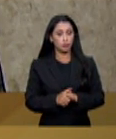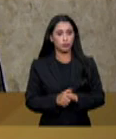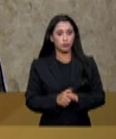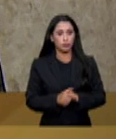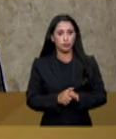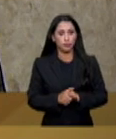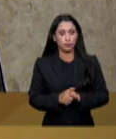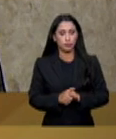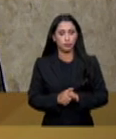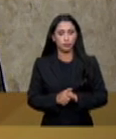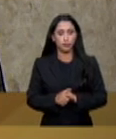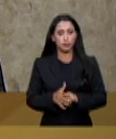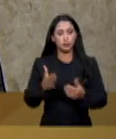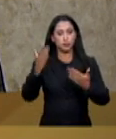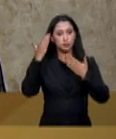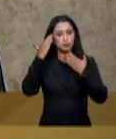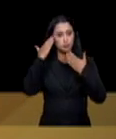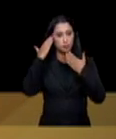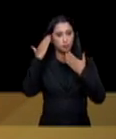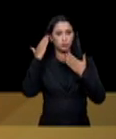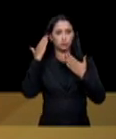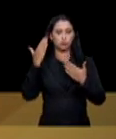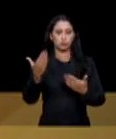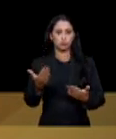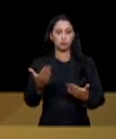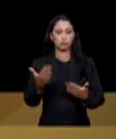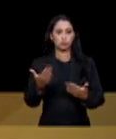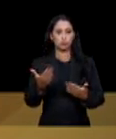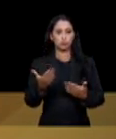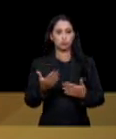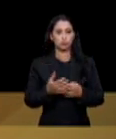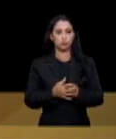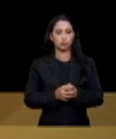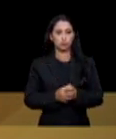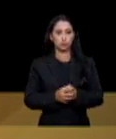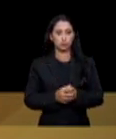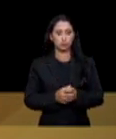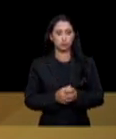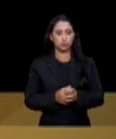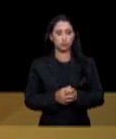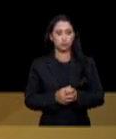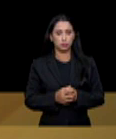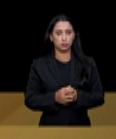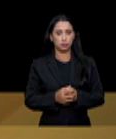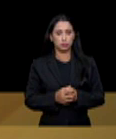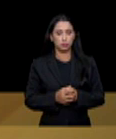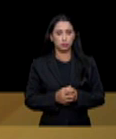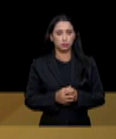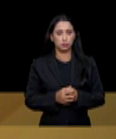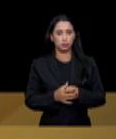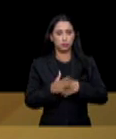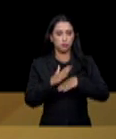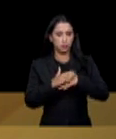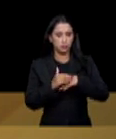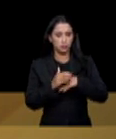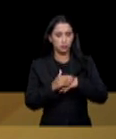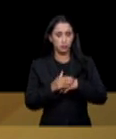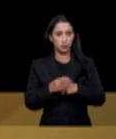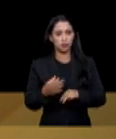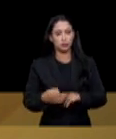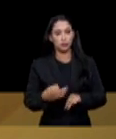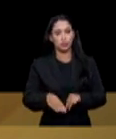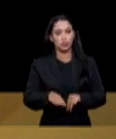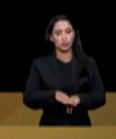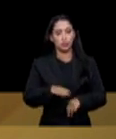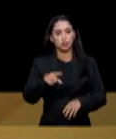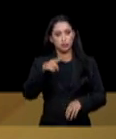Gostaria de agradecer a gentileza do ministro Edson Fachin, próximo a